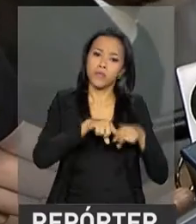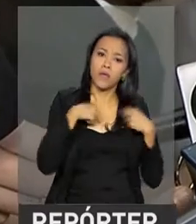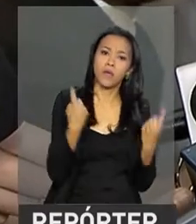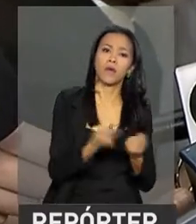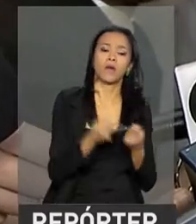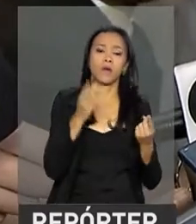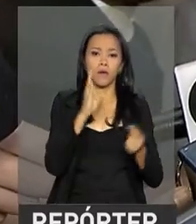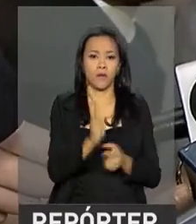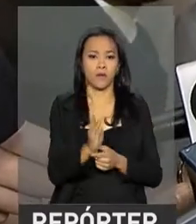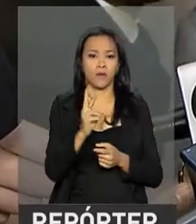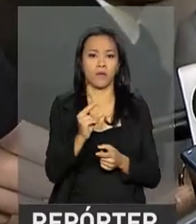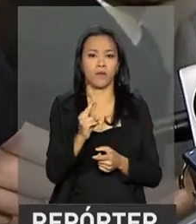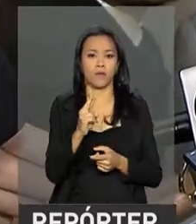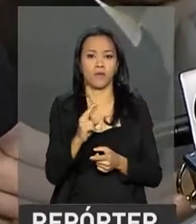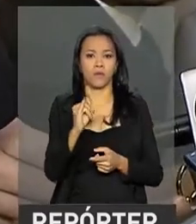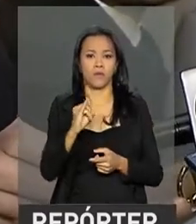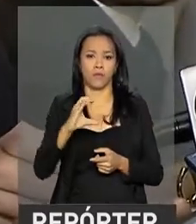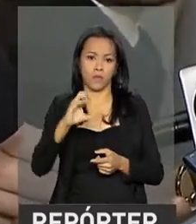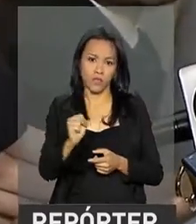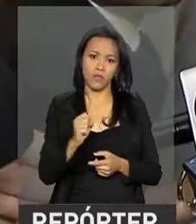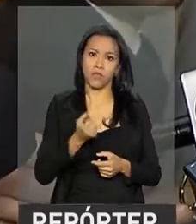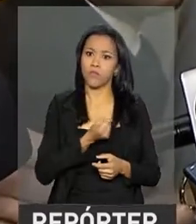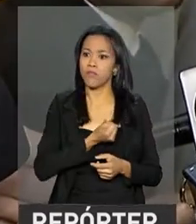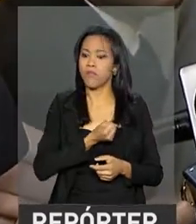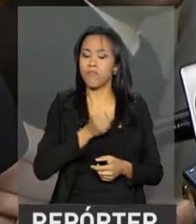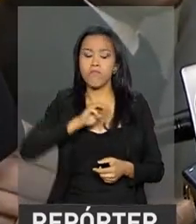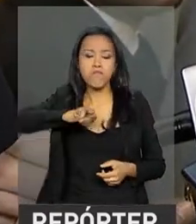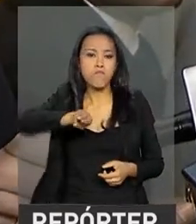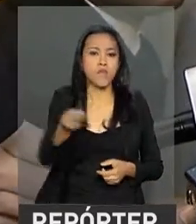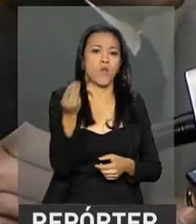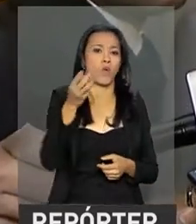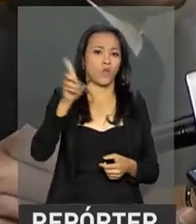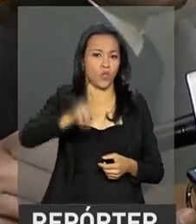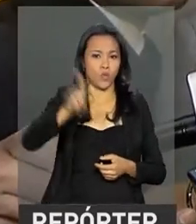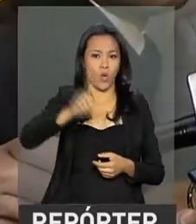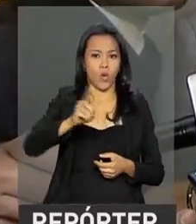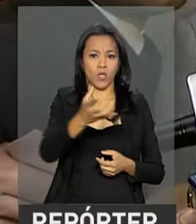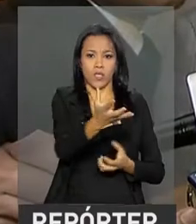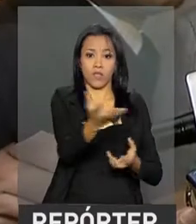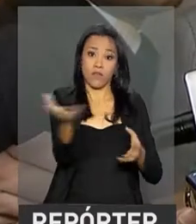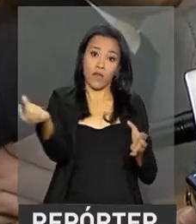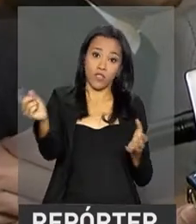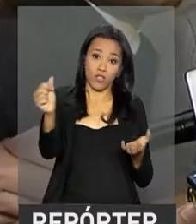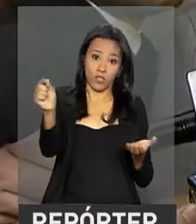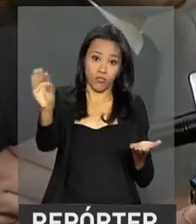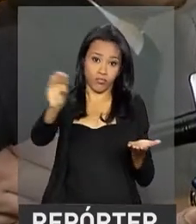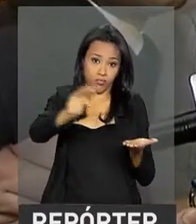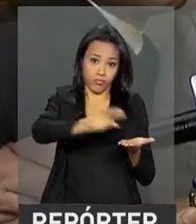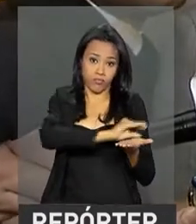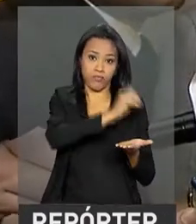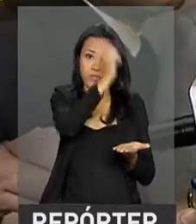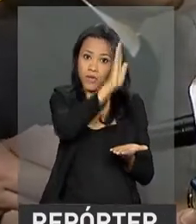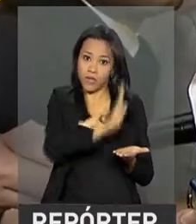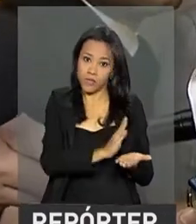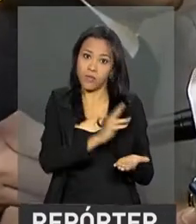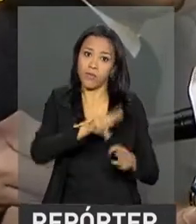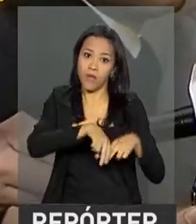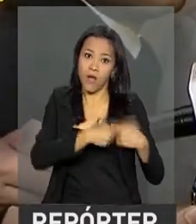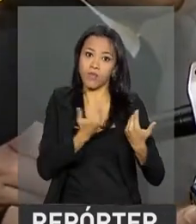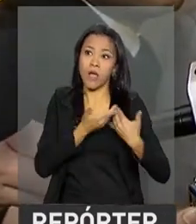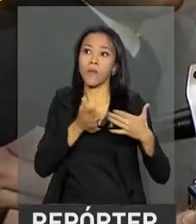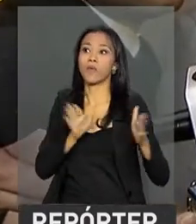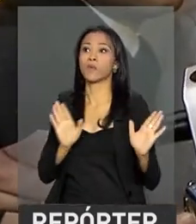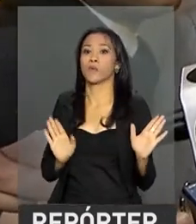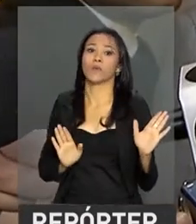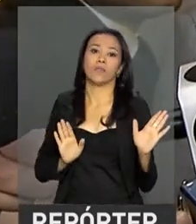Foram milhões ou mais bilhões de dólares que poderão ir para o nosso país em face da abertura que nós fizemos